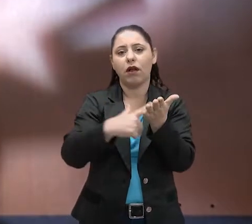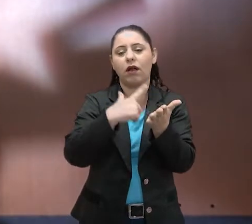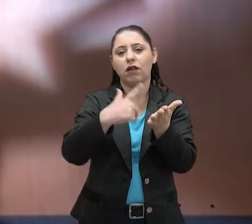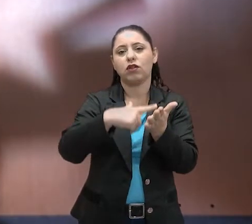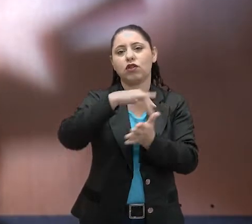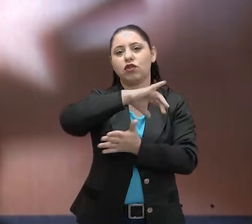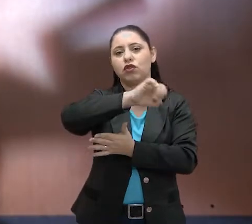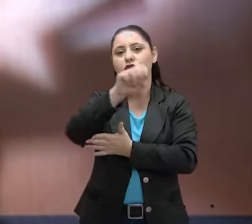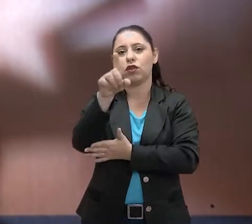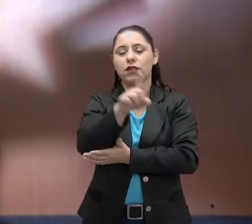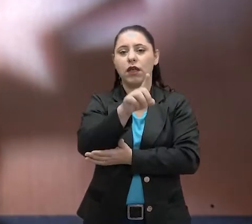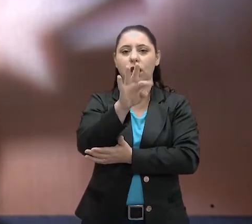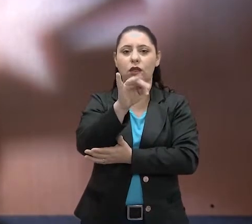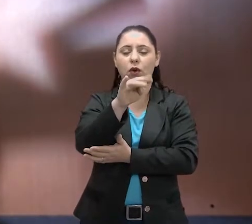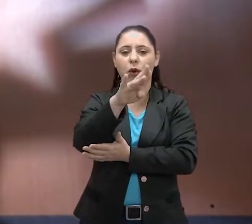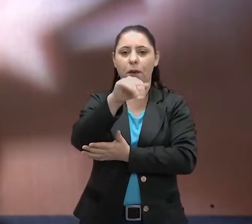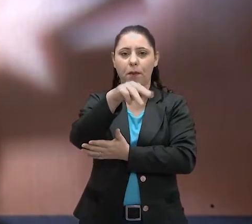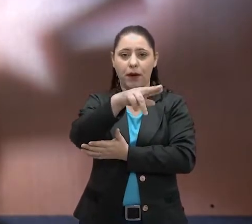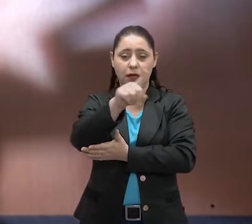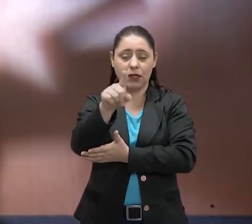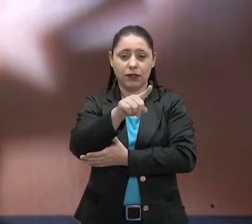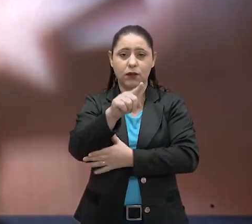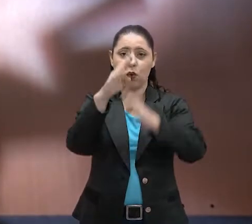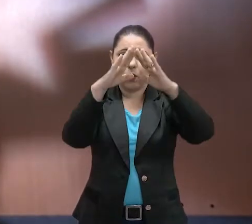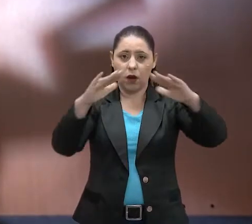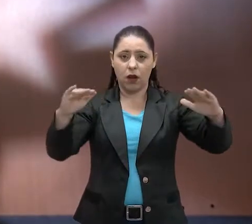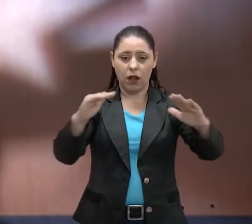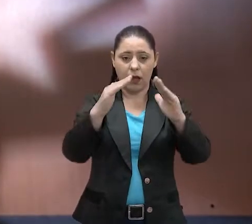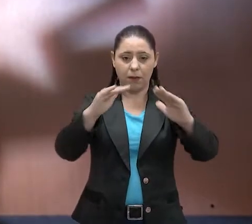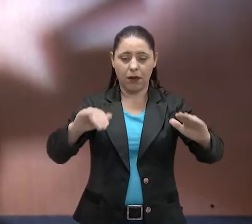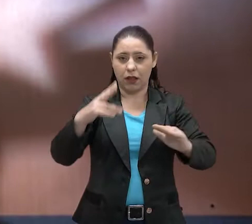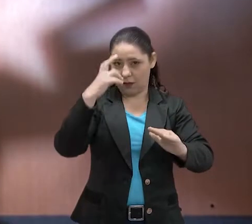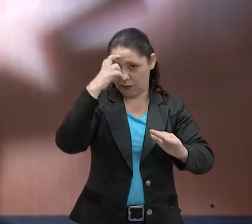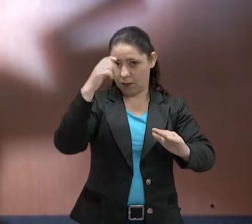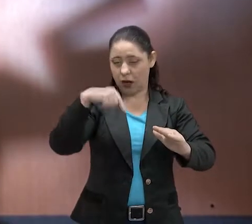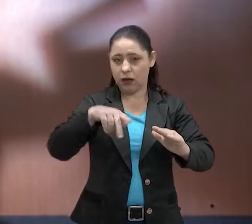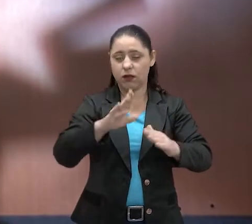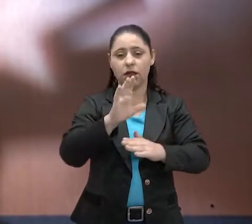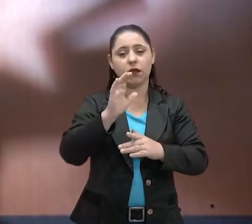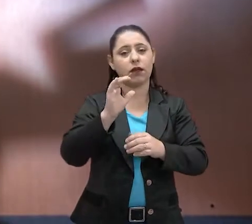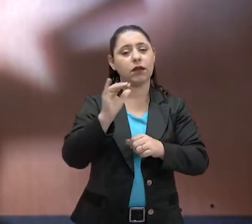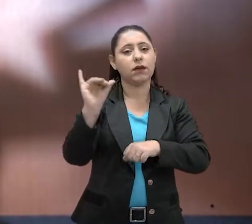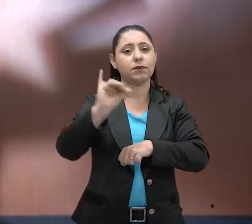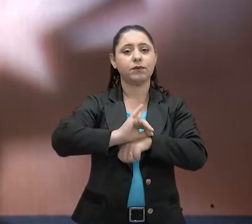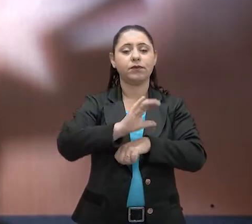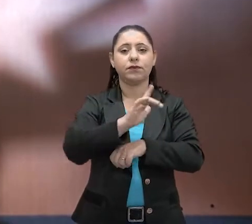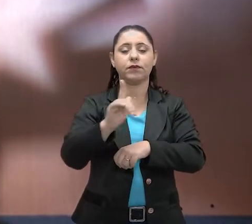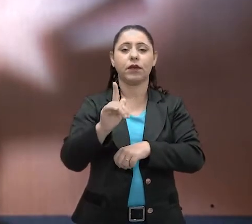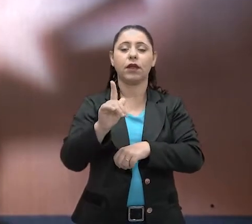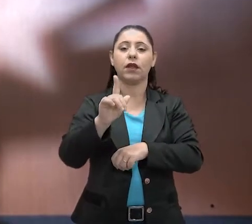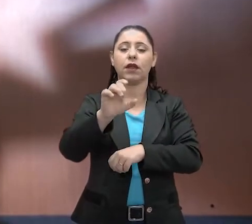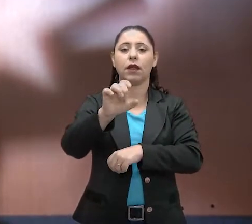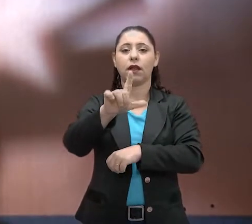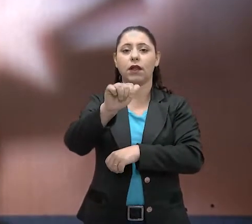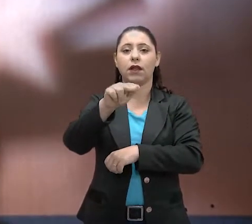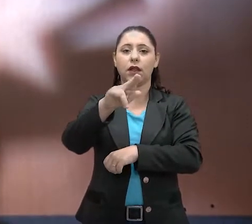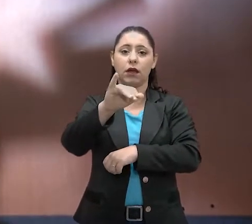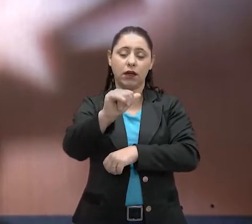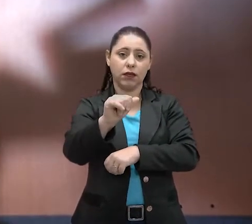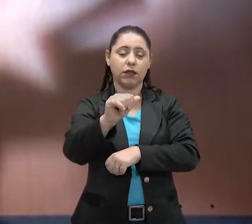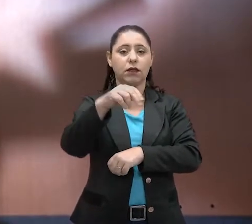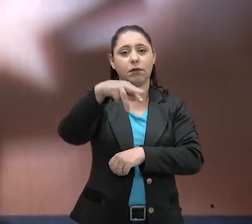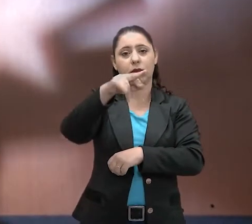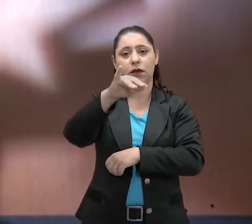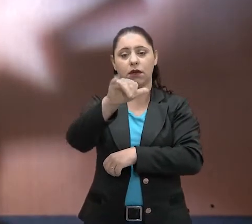fiz sobre o livro José Tomás, um libanês visionário em Campo Grande, escrito pelas pesquisadoras Elaine Paganotti,